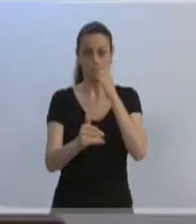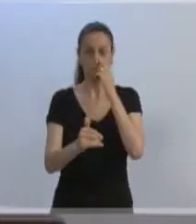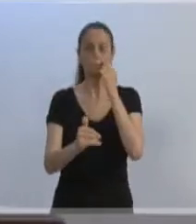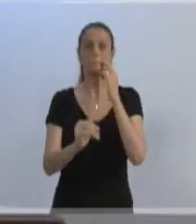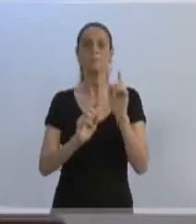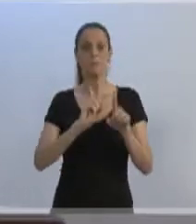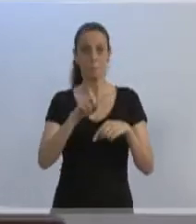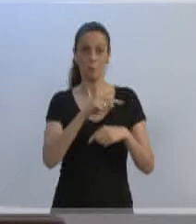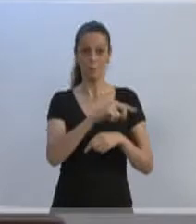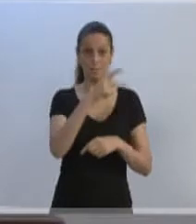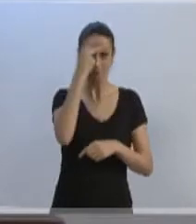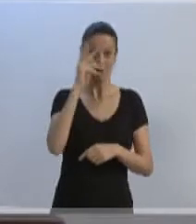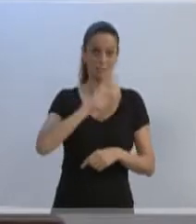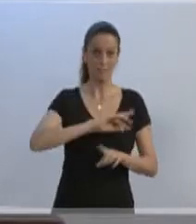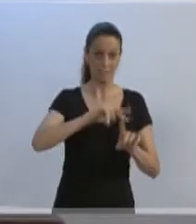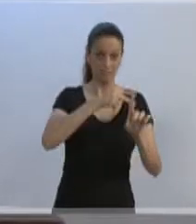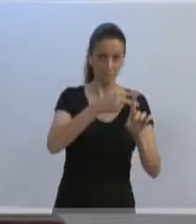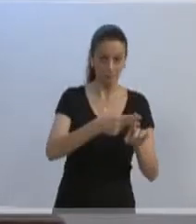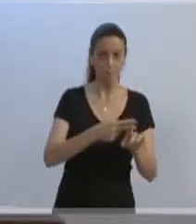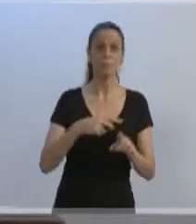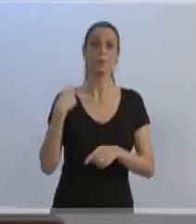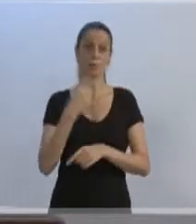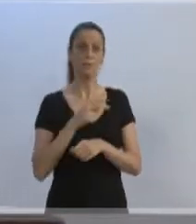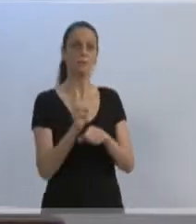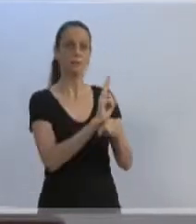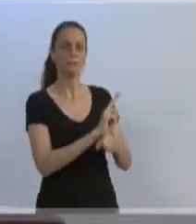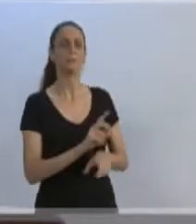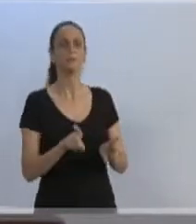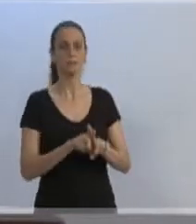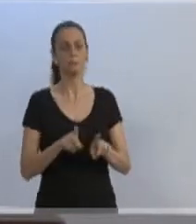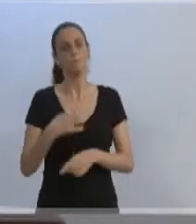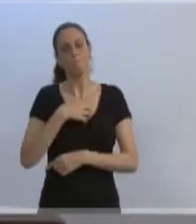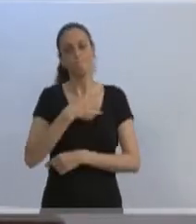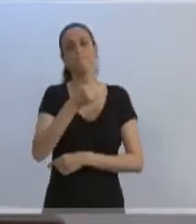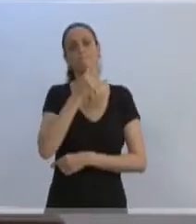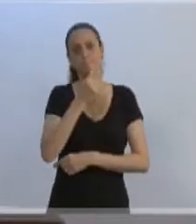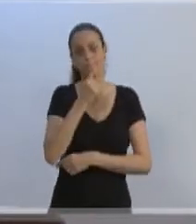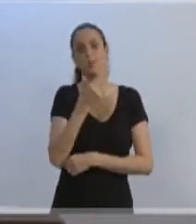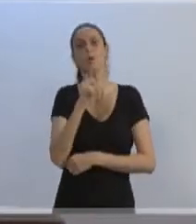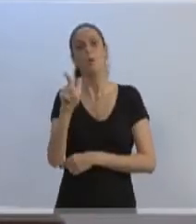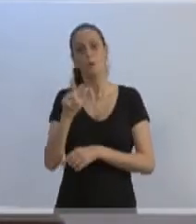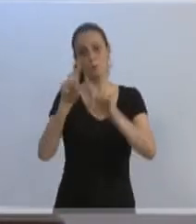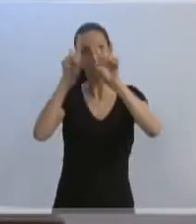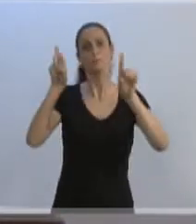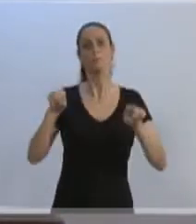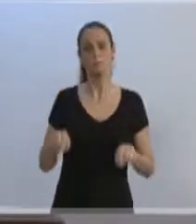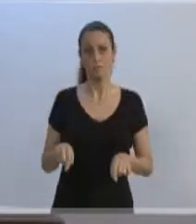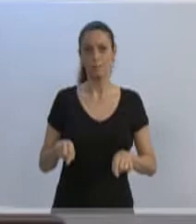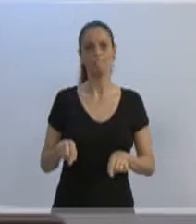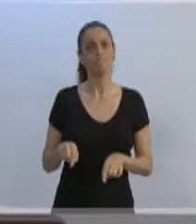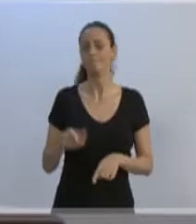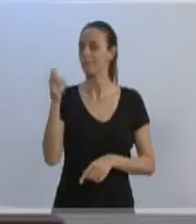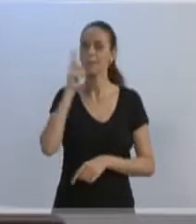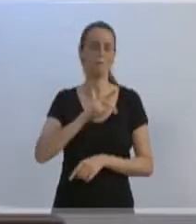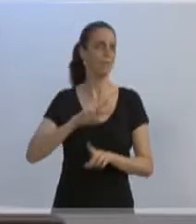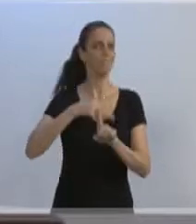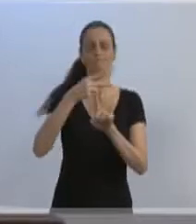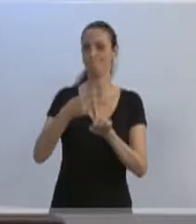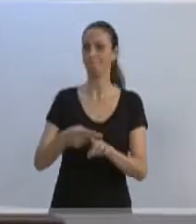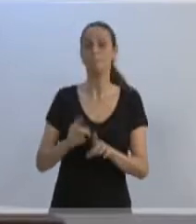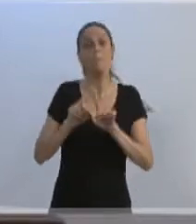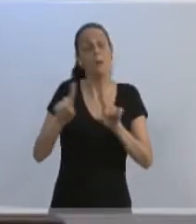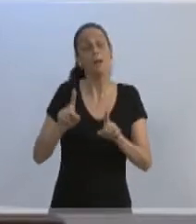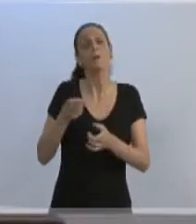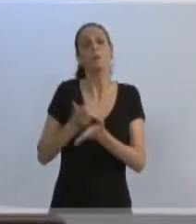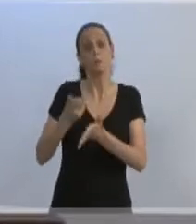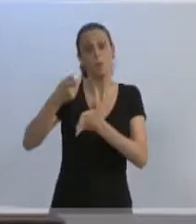fiscalizadas cobrados por isso lamento obviamente como que outras categorias que outros servidores não têm essa mesma atenção mas vamos continuar